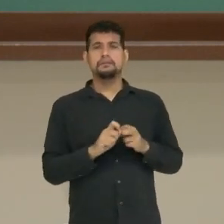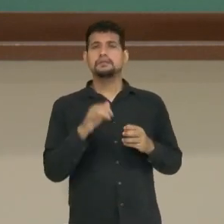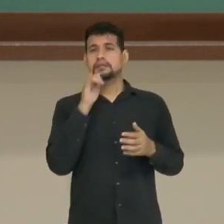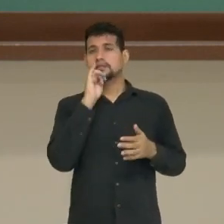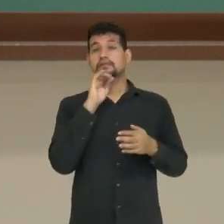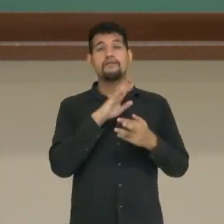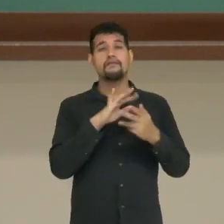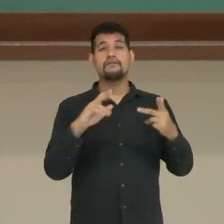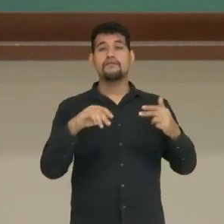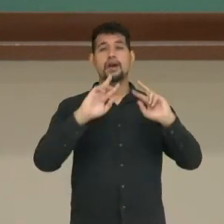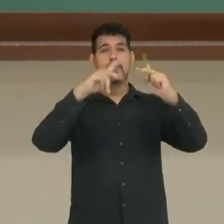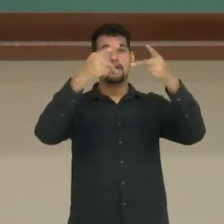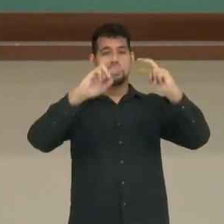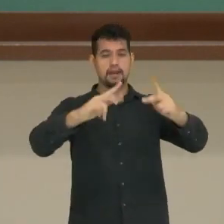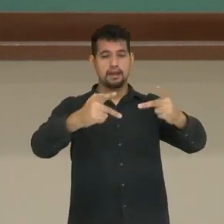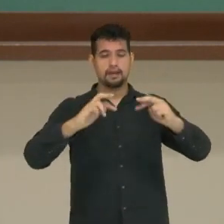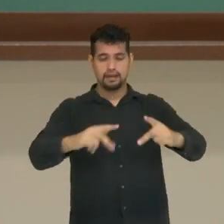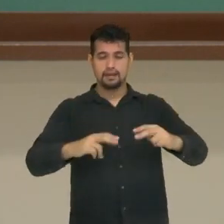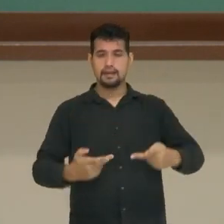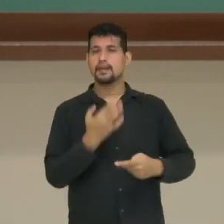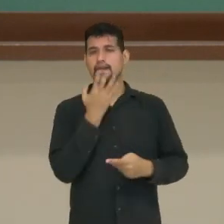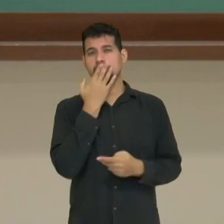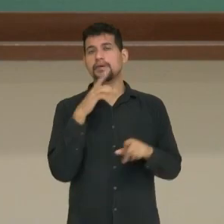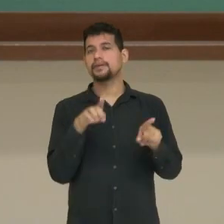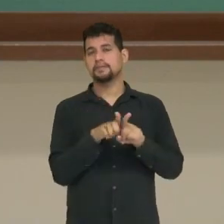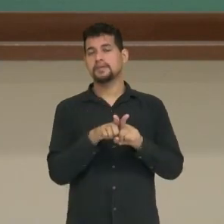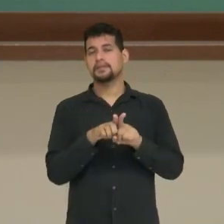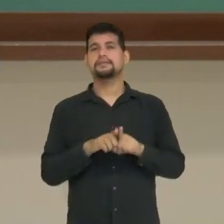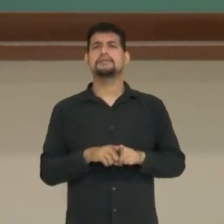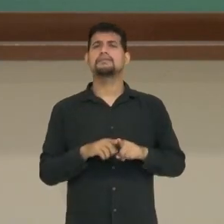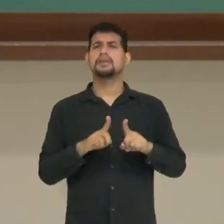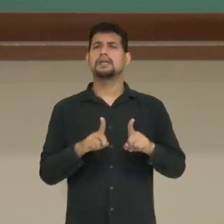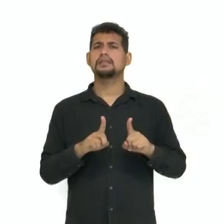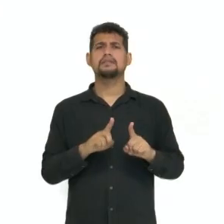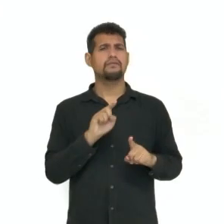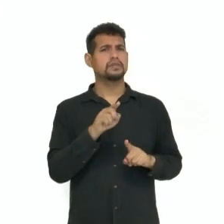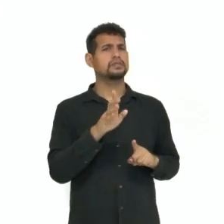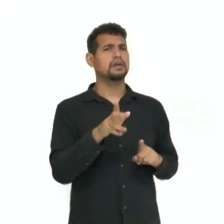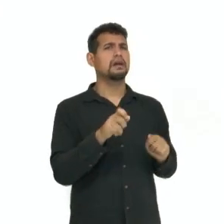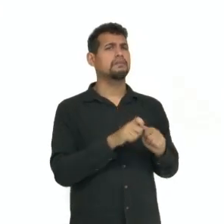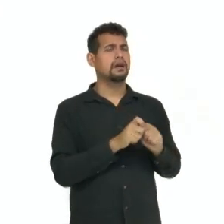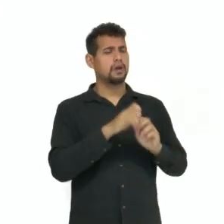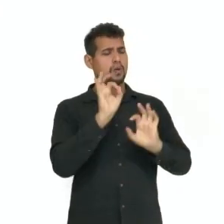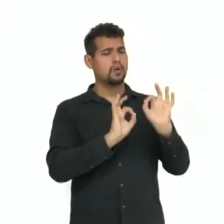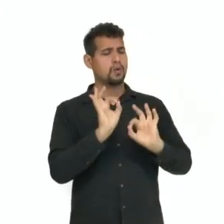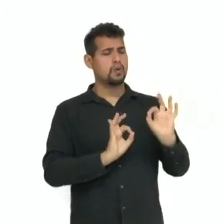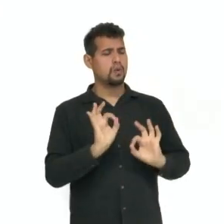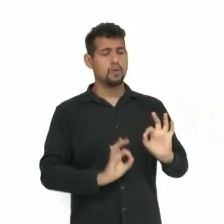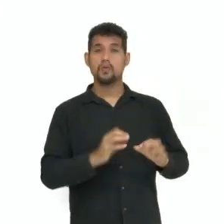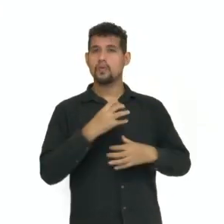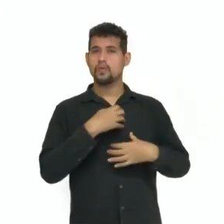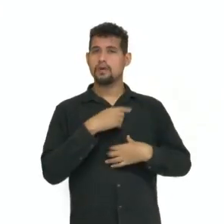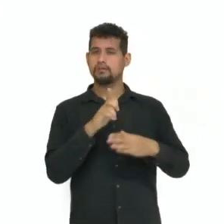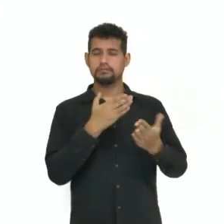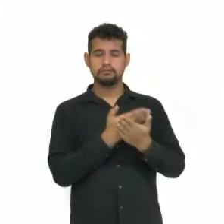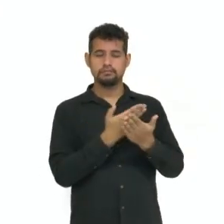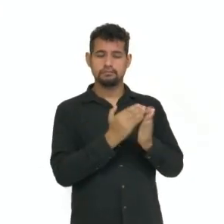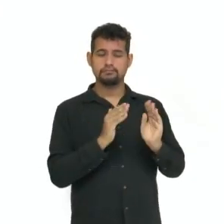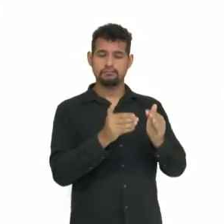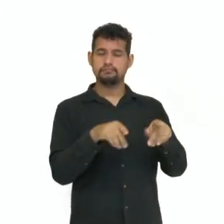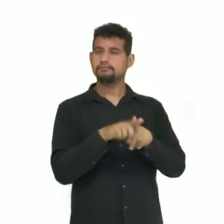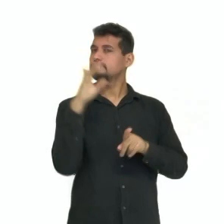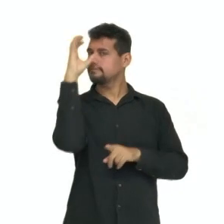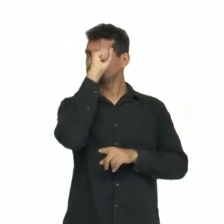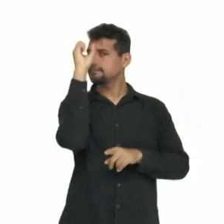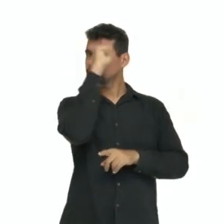cores, ortografia, concordância, tá? Então, você já vai corrigindo uma maneira de você estudar e